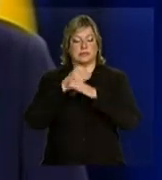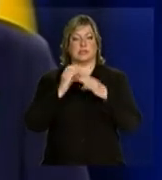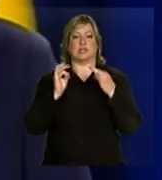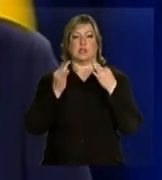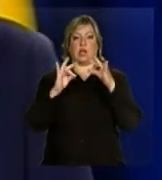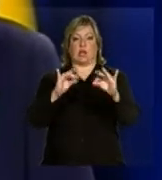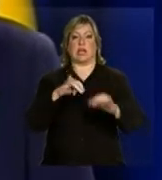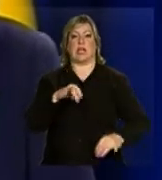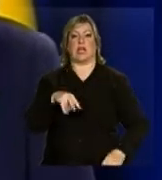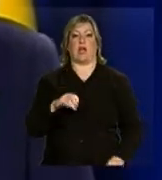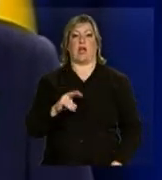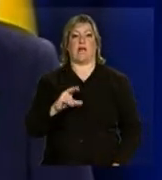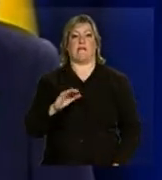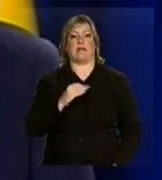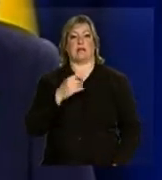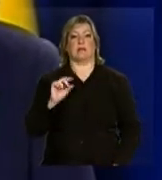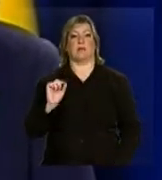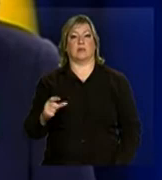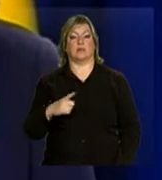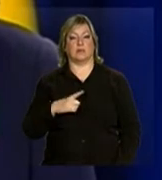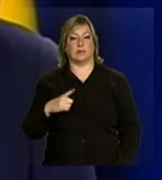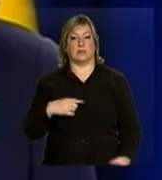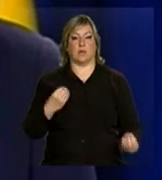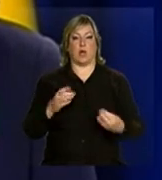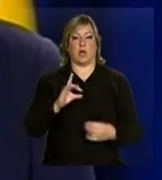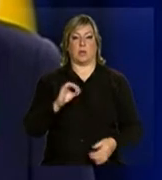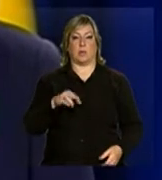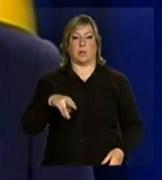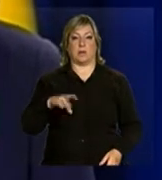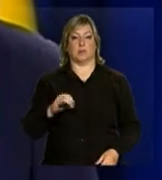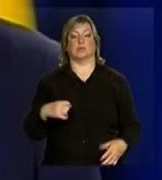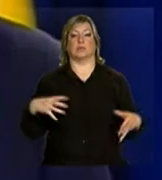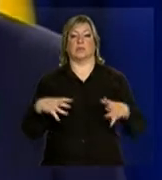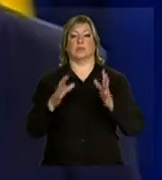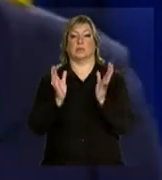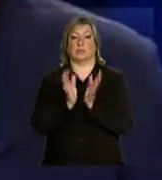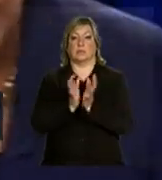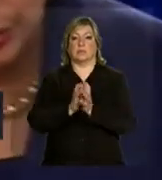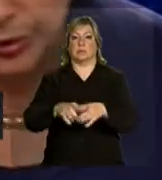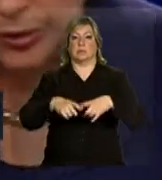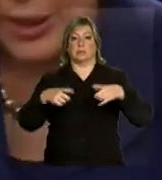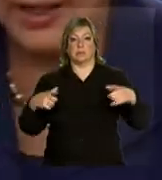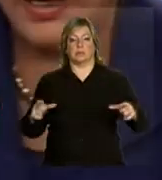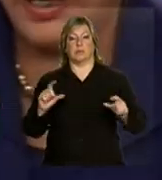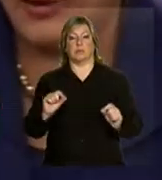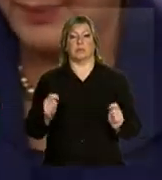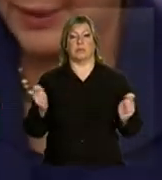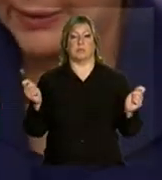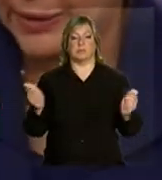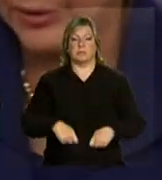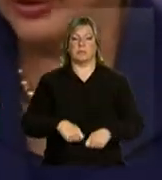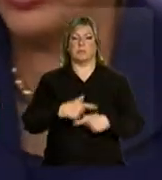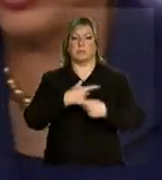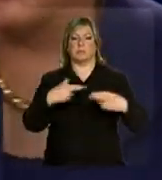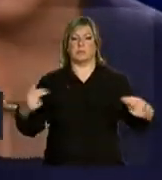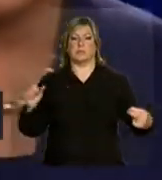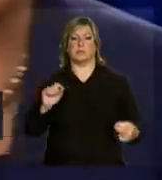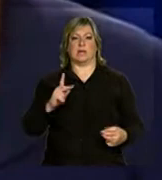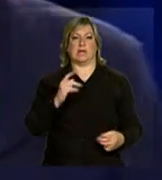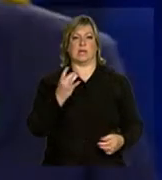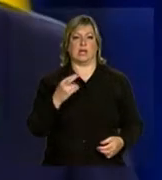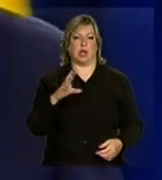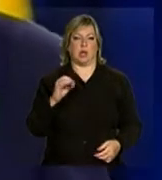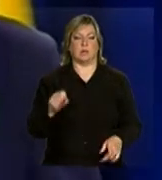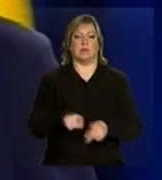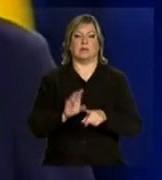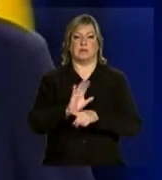tecnologia e inovação, em domínios que abrangem a gestão de recursos hídricos, a cooperação industrial para a